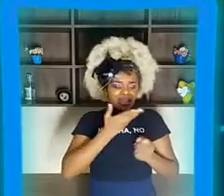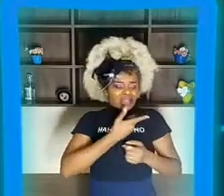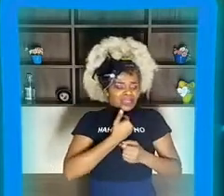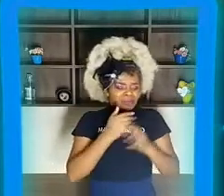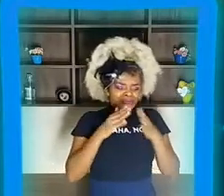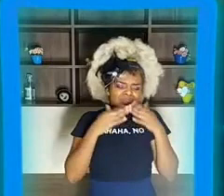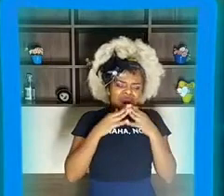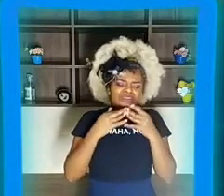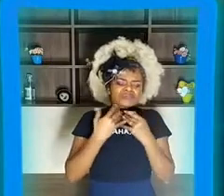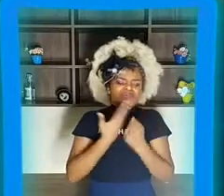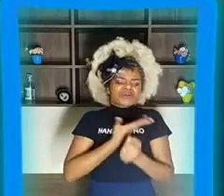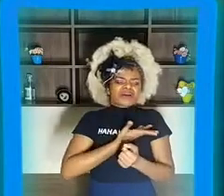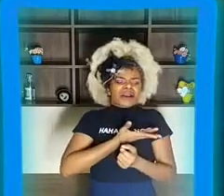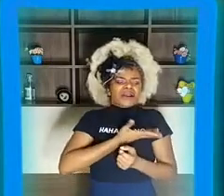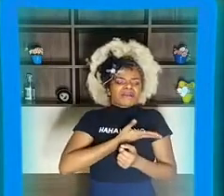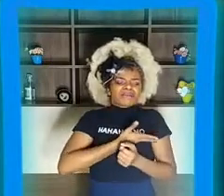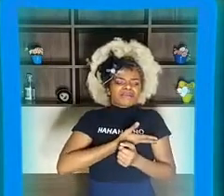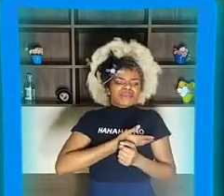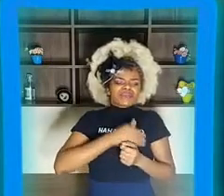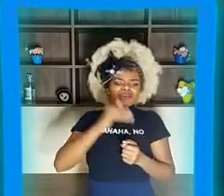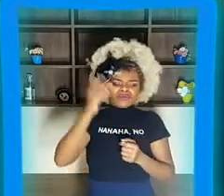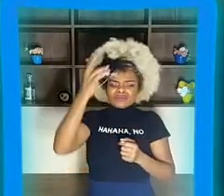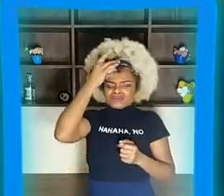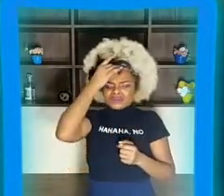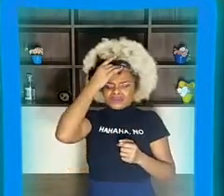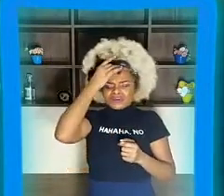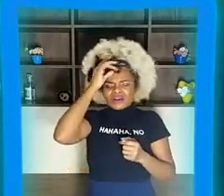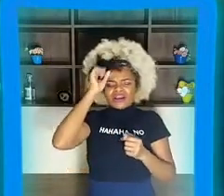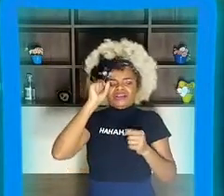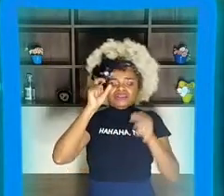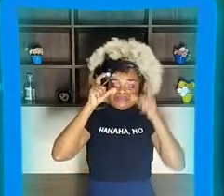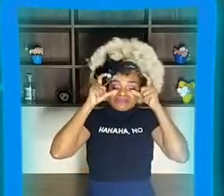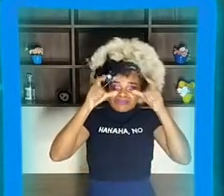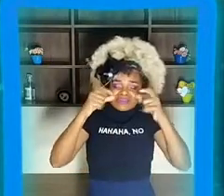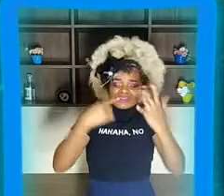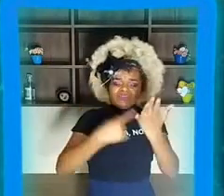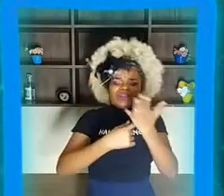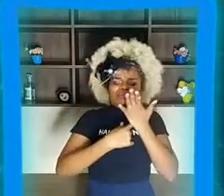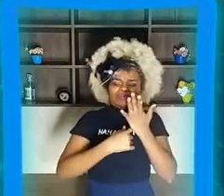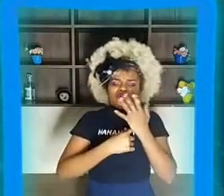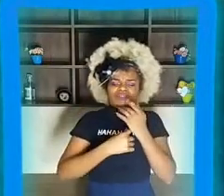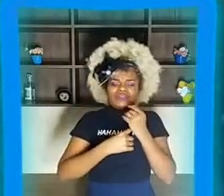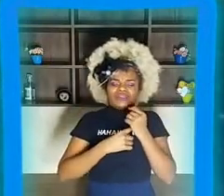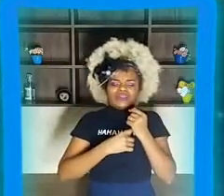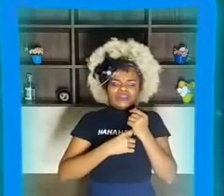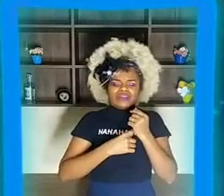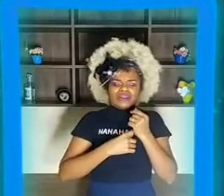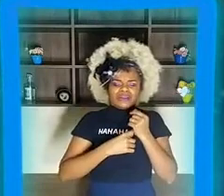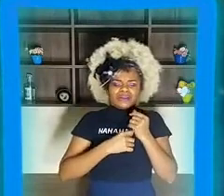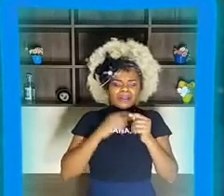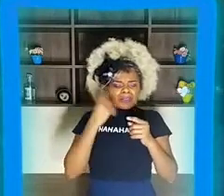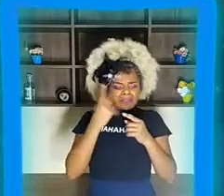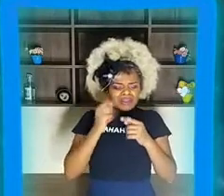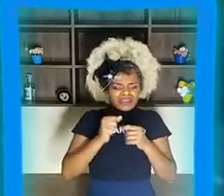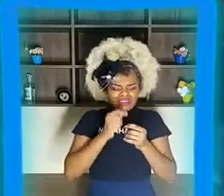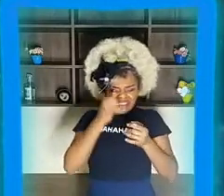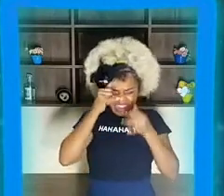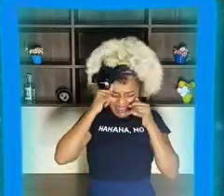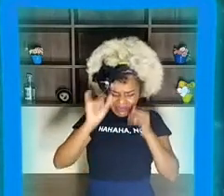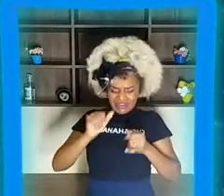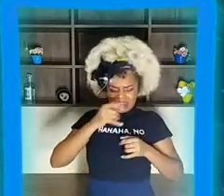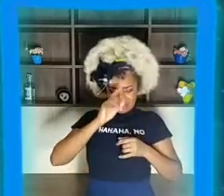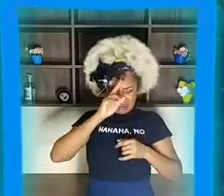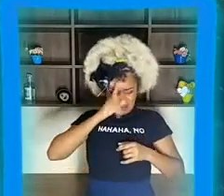às oportunidades da vida. Que o orgulho, a vaidade, o egoísmo não sejam suficientes para embaçar tanto assim a